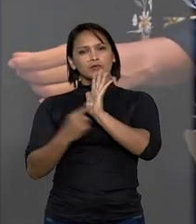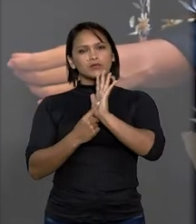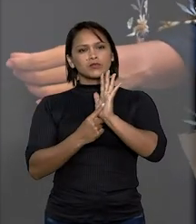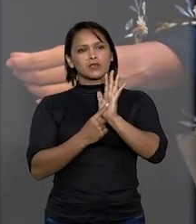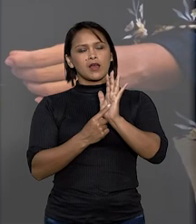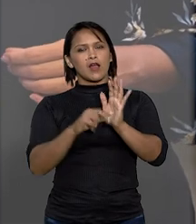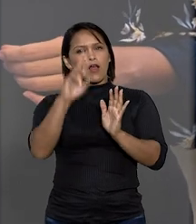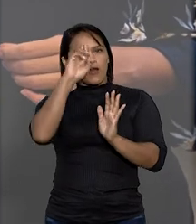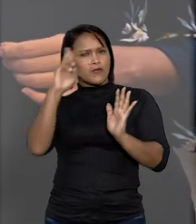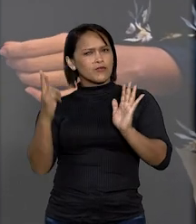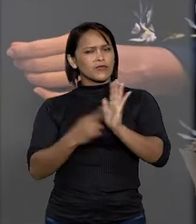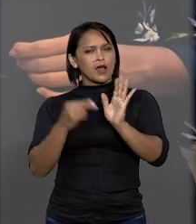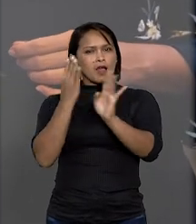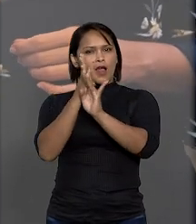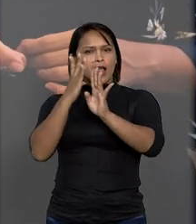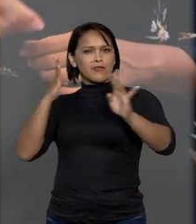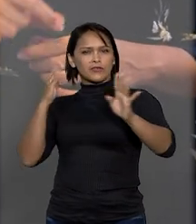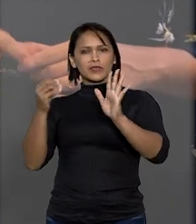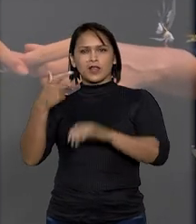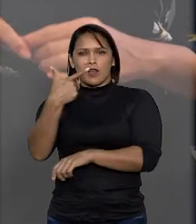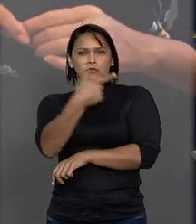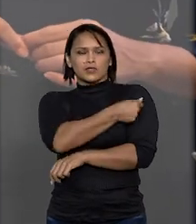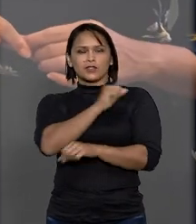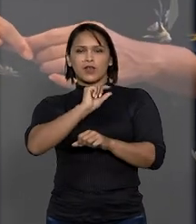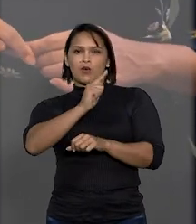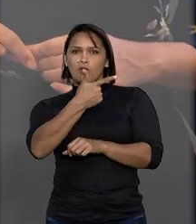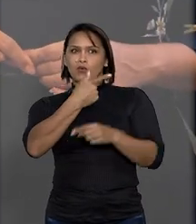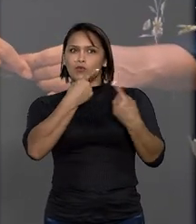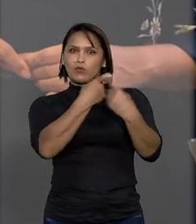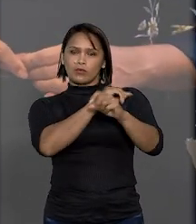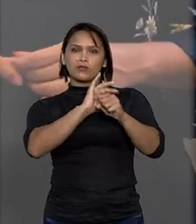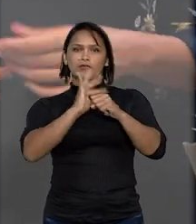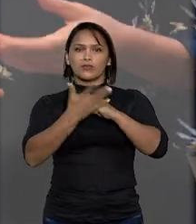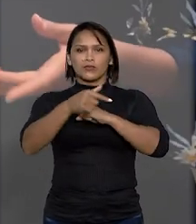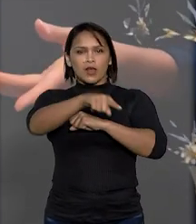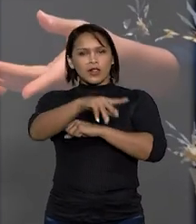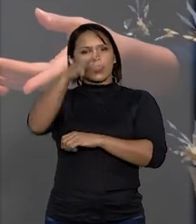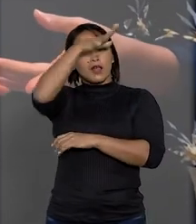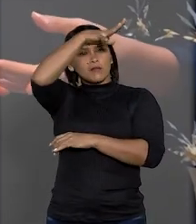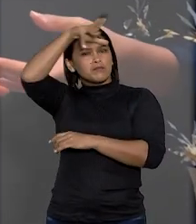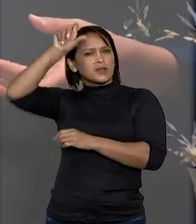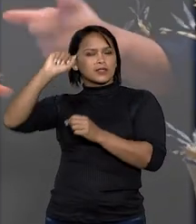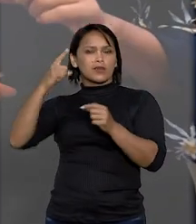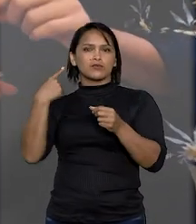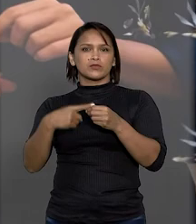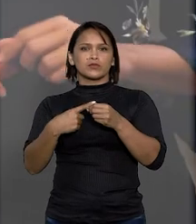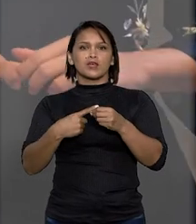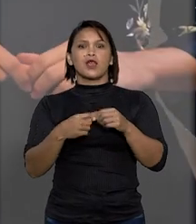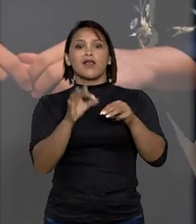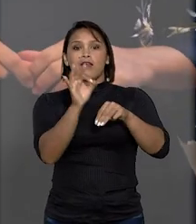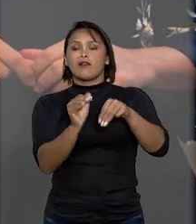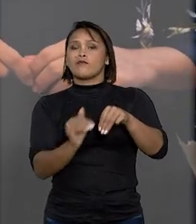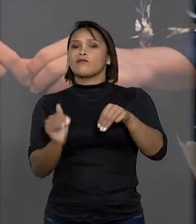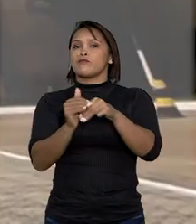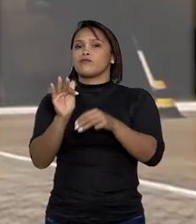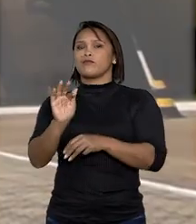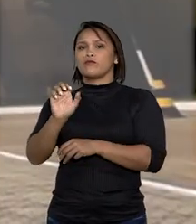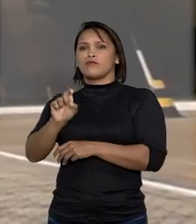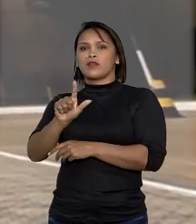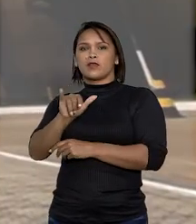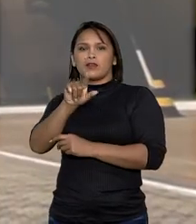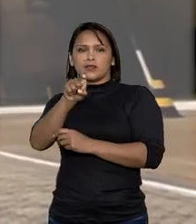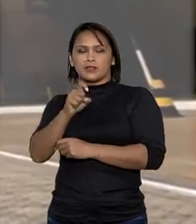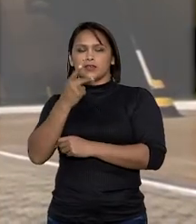de desrespeito a fila de vacinação contra cover de 19 em Manaus a decisão é do ministro Felix Fischer